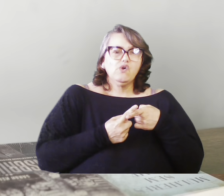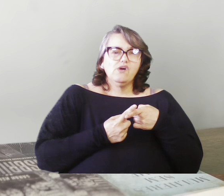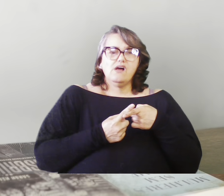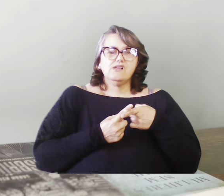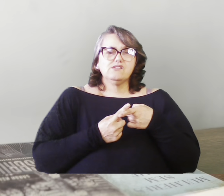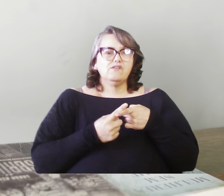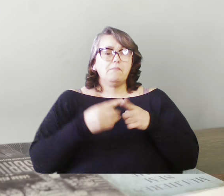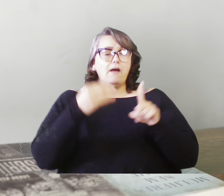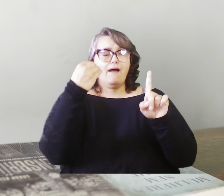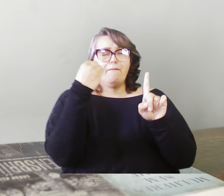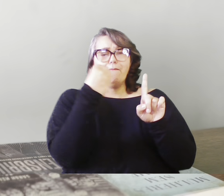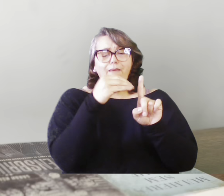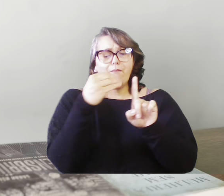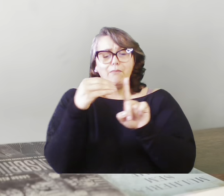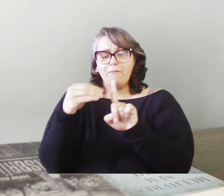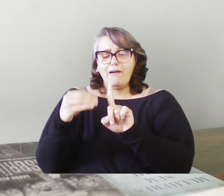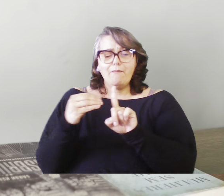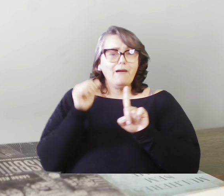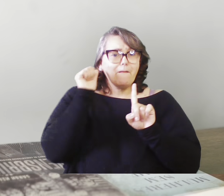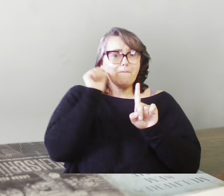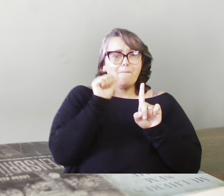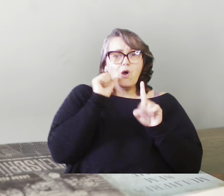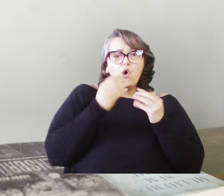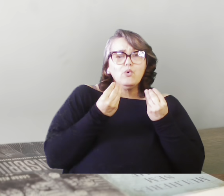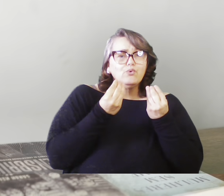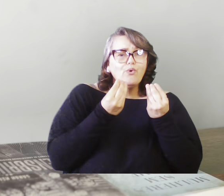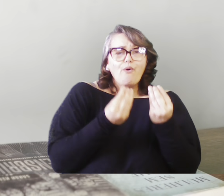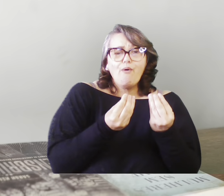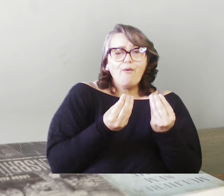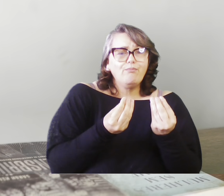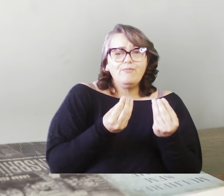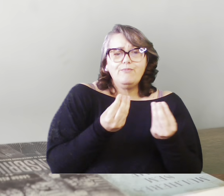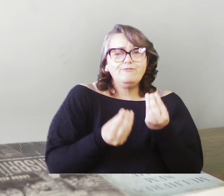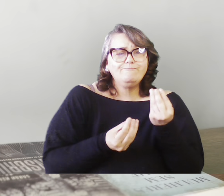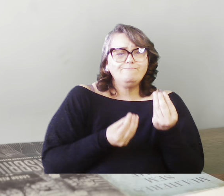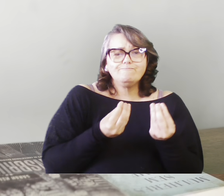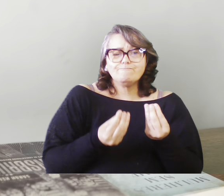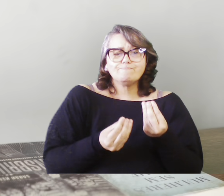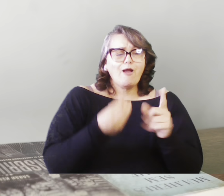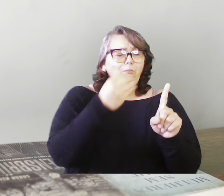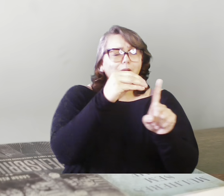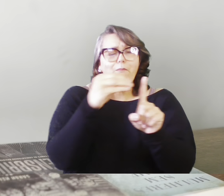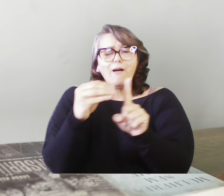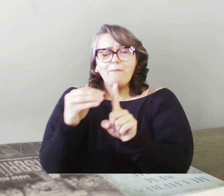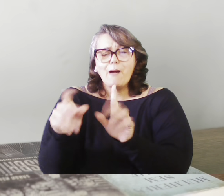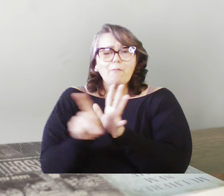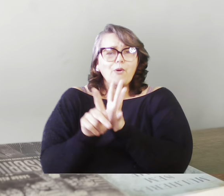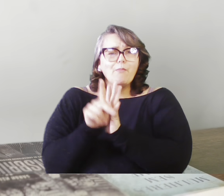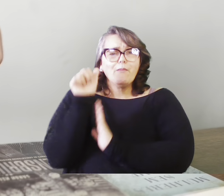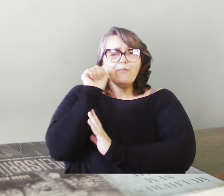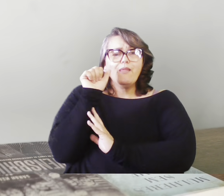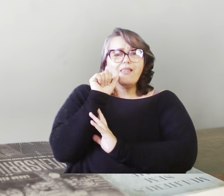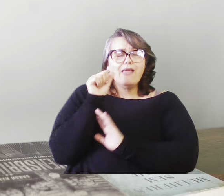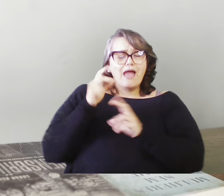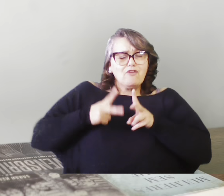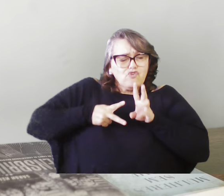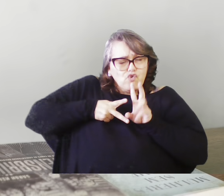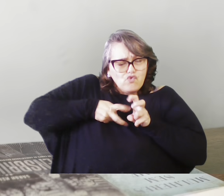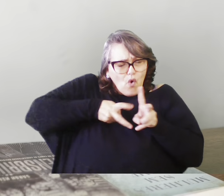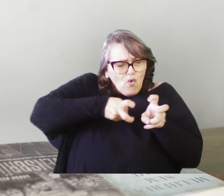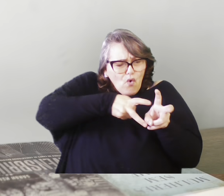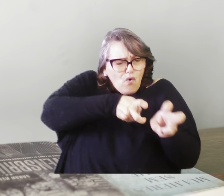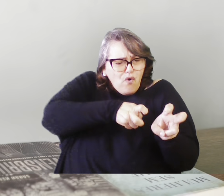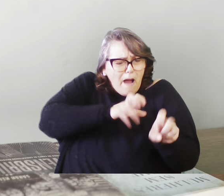as faces mais vulneráveis das mulheres e como essas faces mais vulneráveis